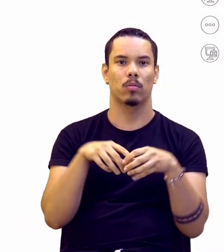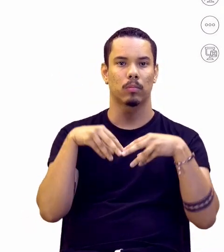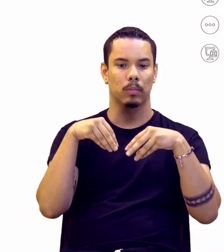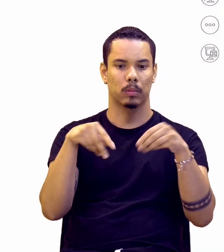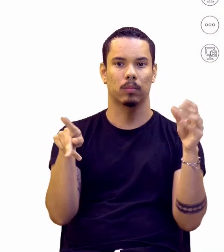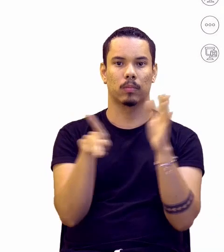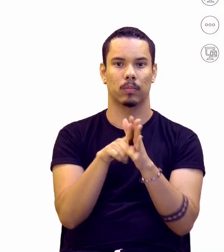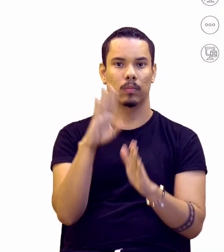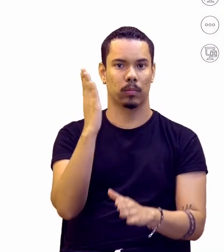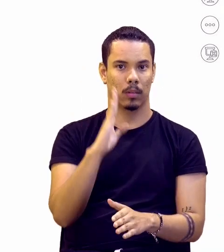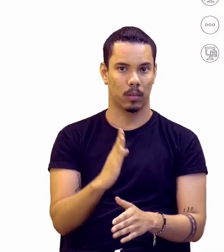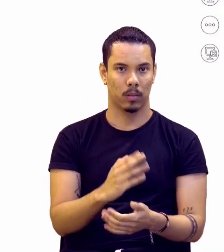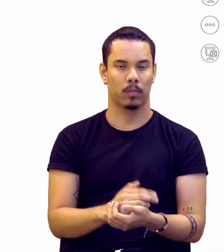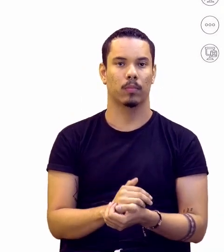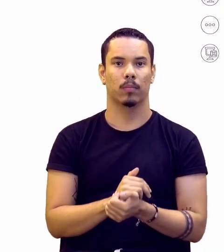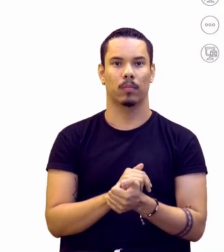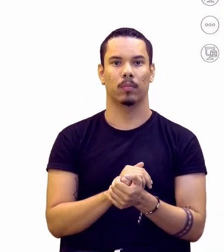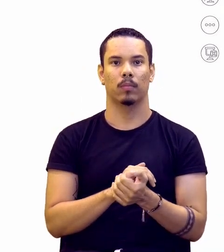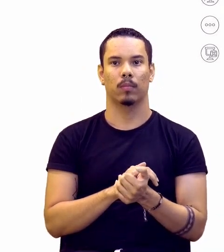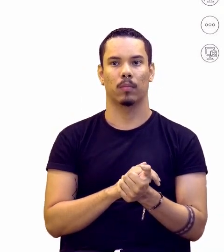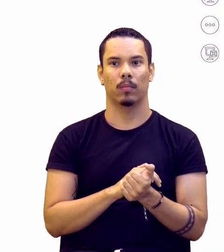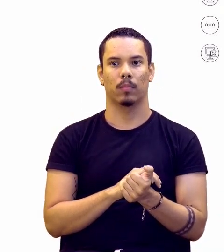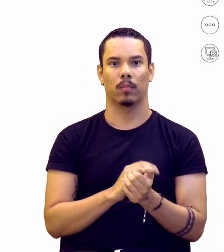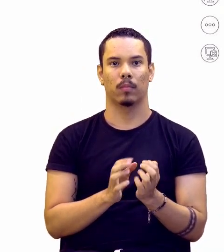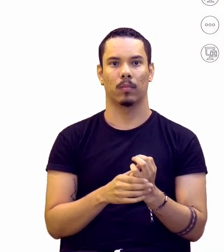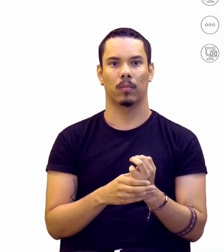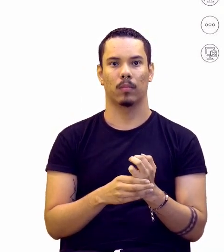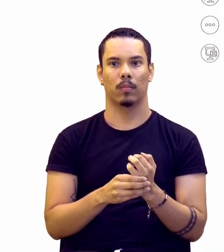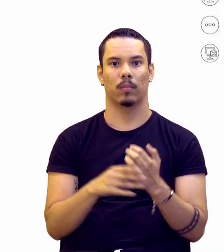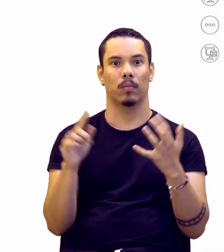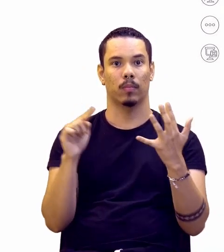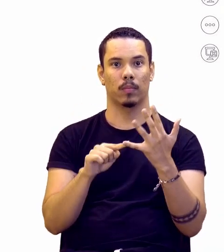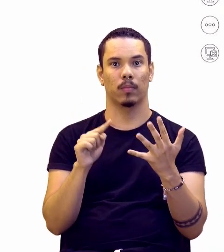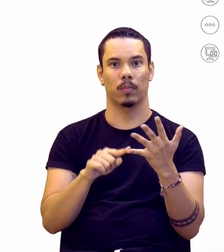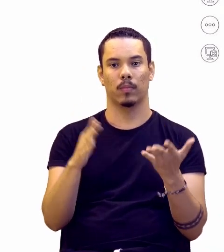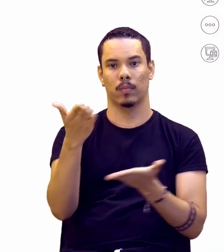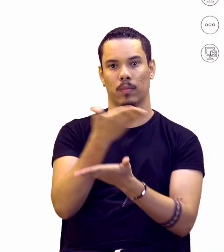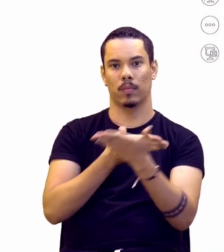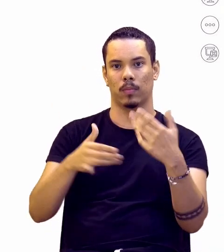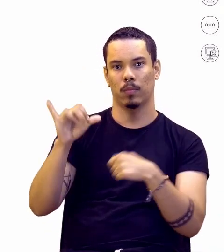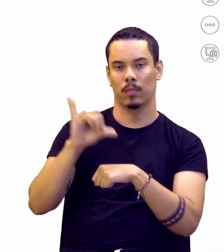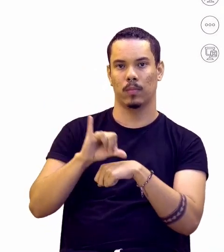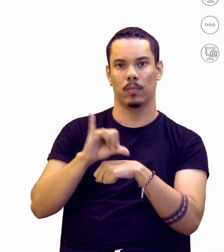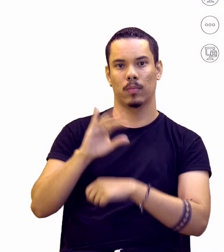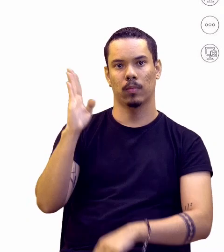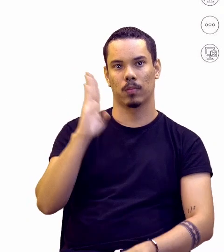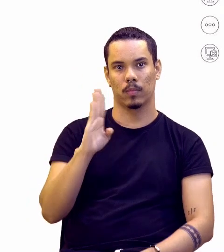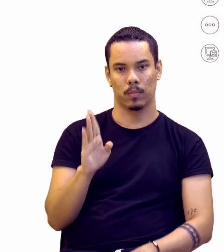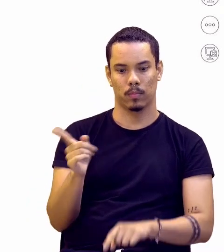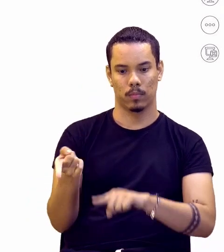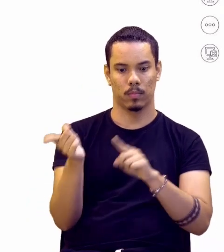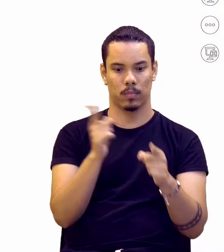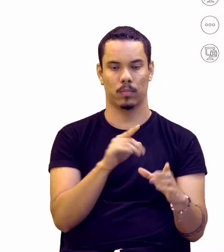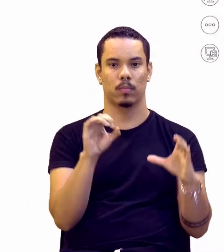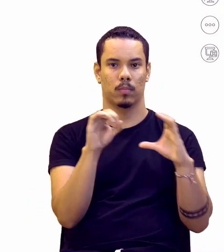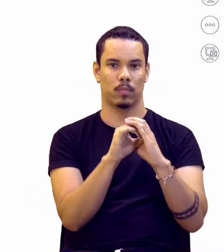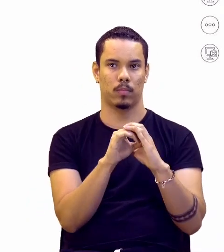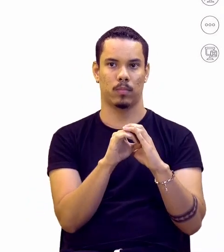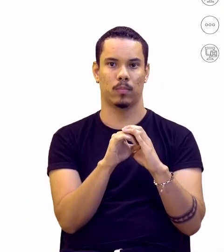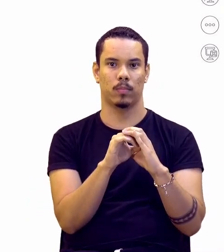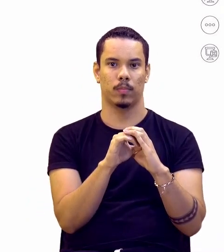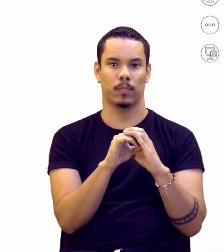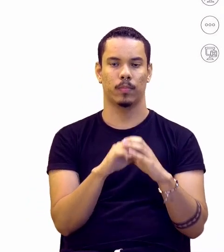pelo Brasil. Letra E. Transferência da capital brasileira para o